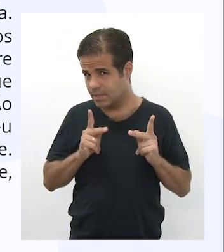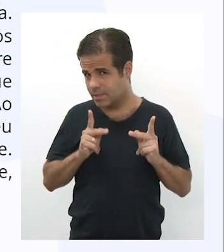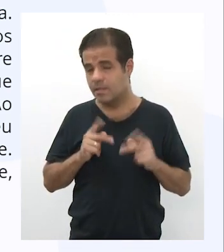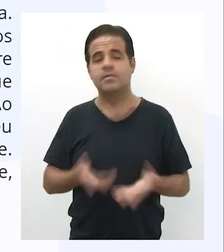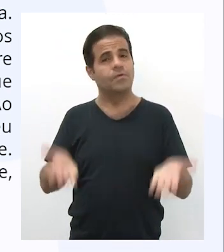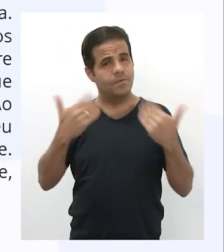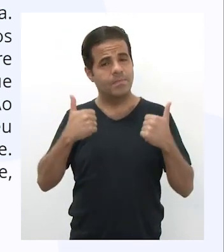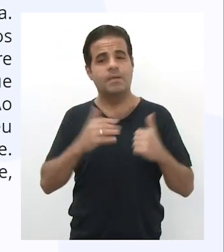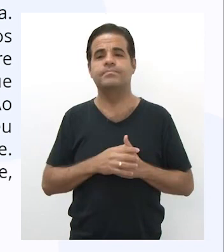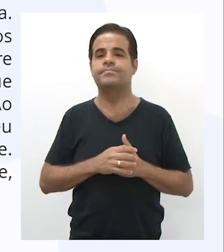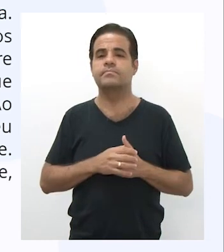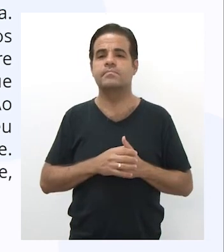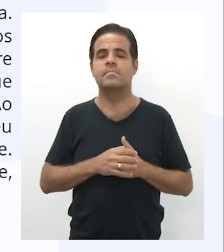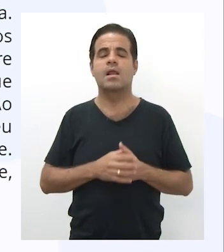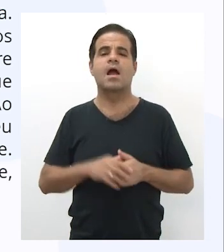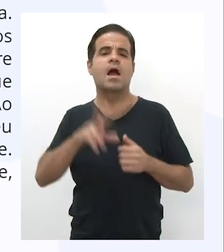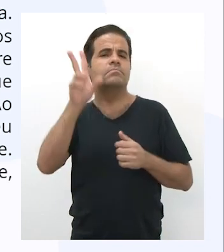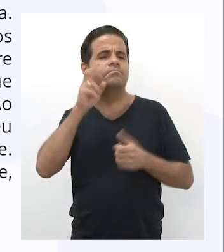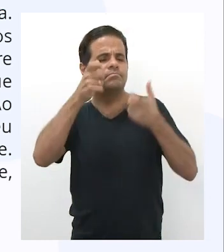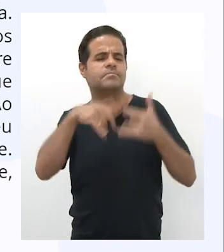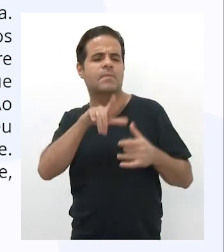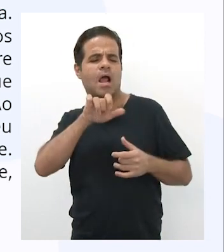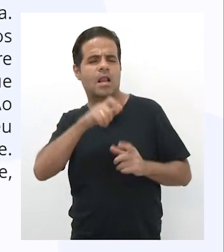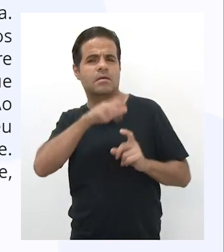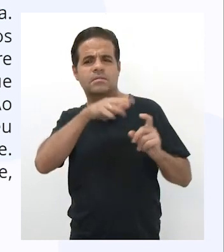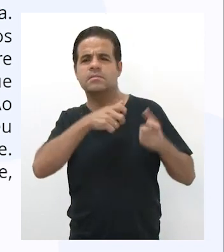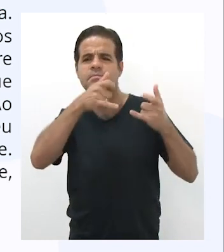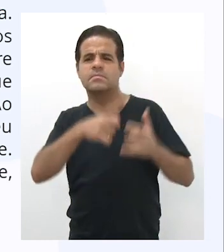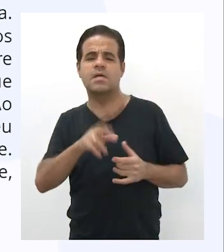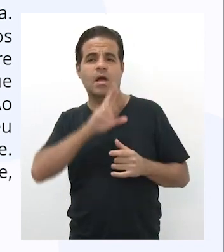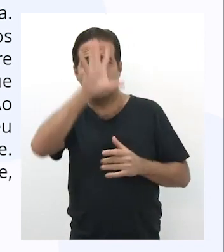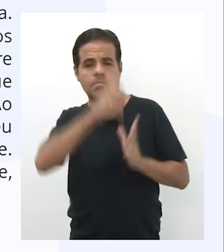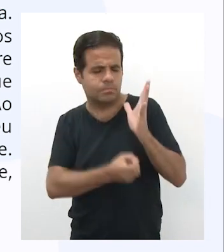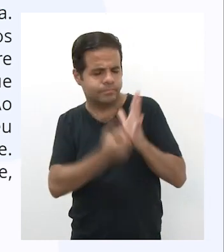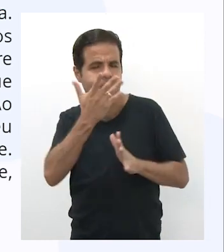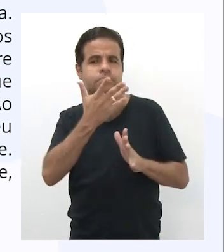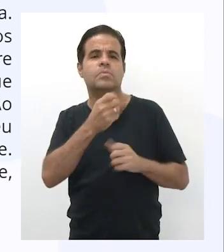Então, vamos lá. A lenda nos diz que Roma foi fundada no ano